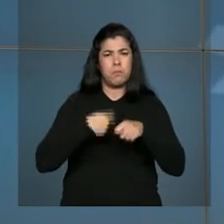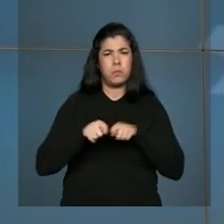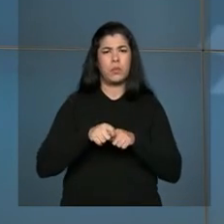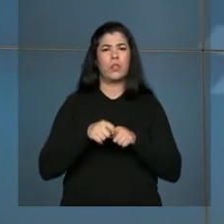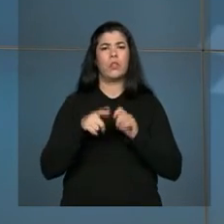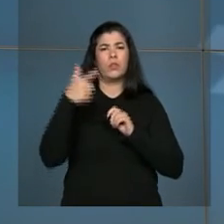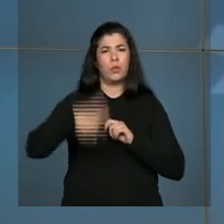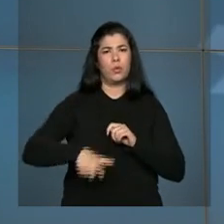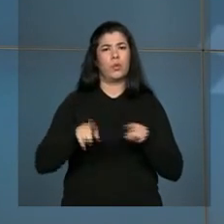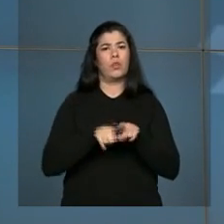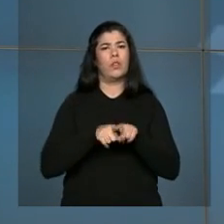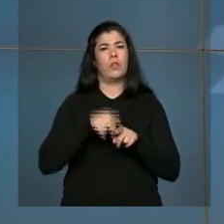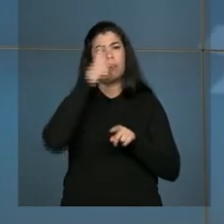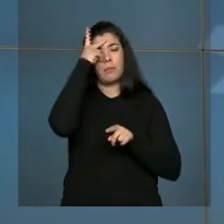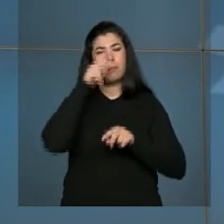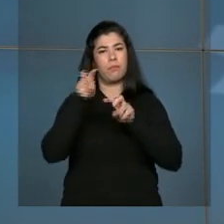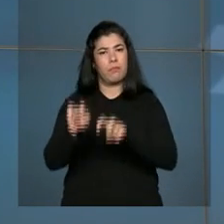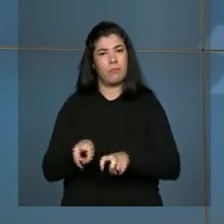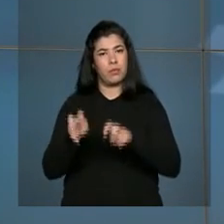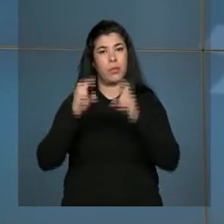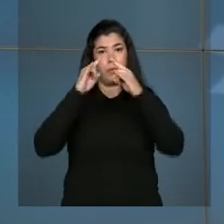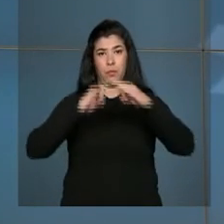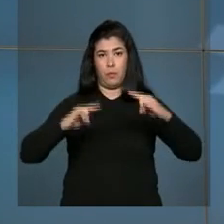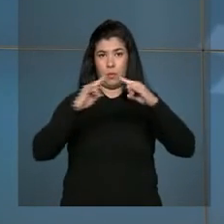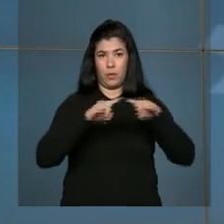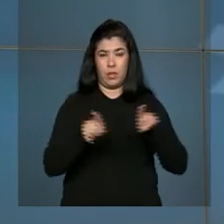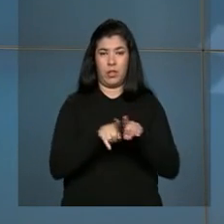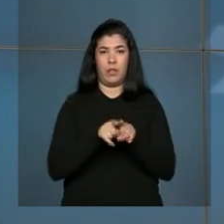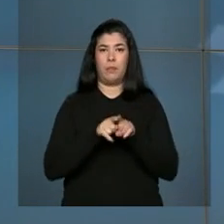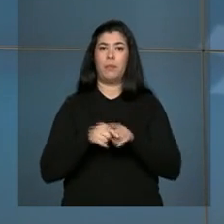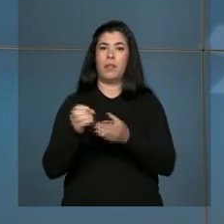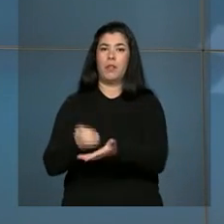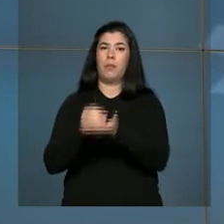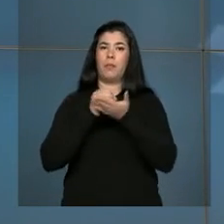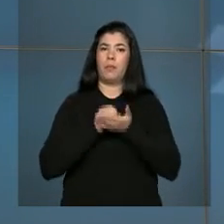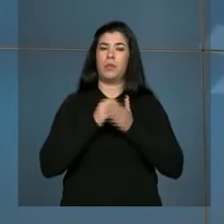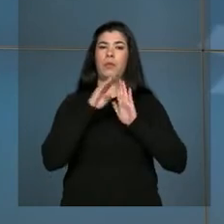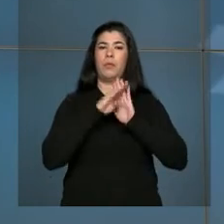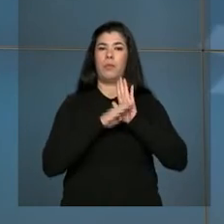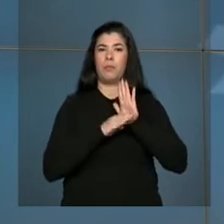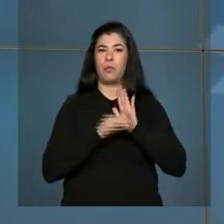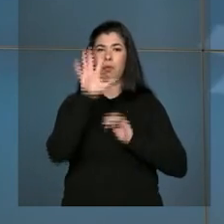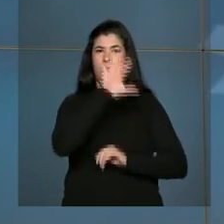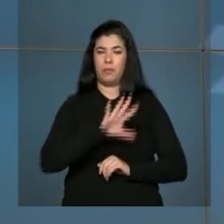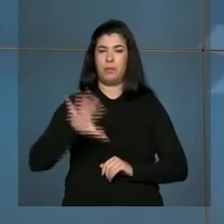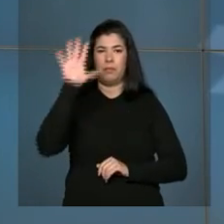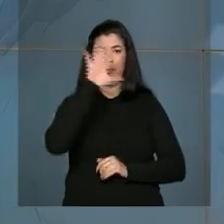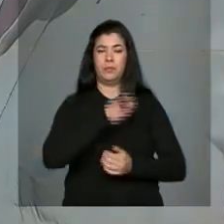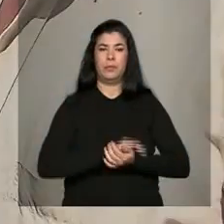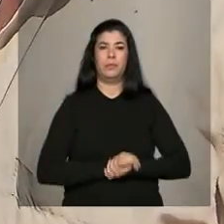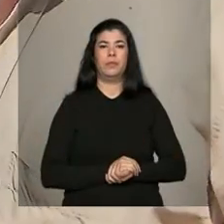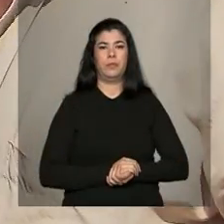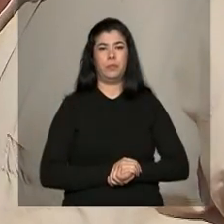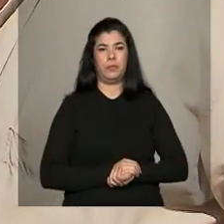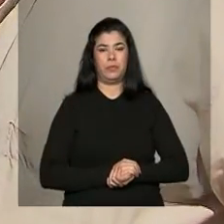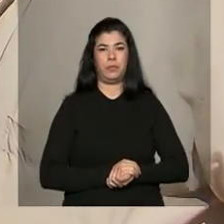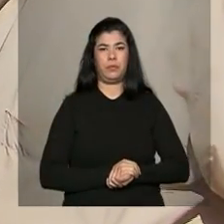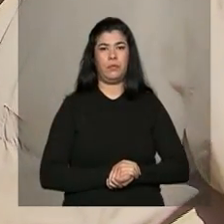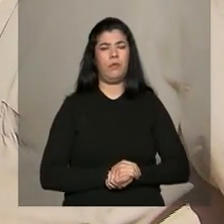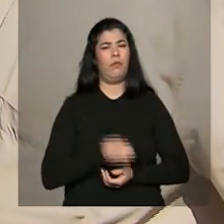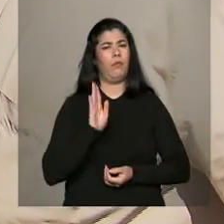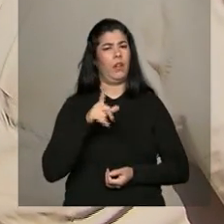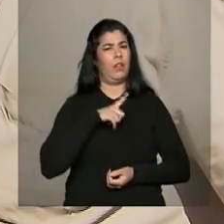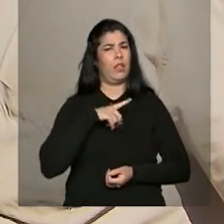os agricultores assentados e também para os beneficiários do Programa Nacional de Crédito Fundiário. Há